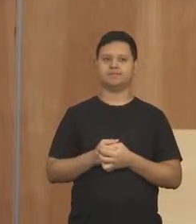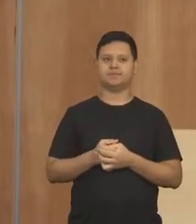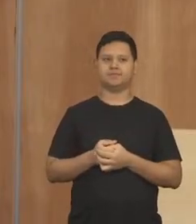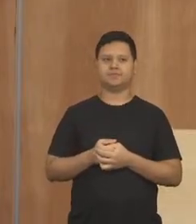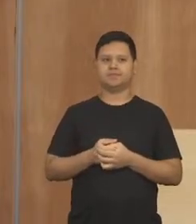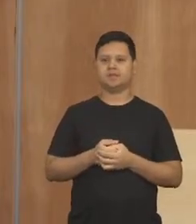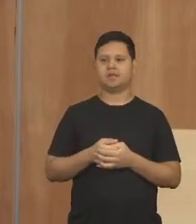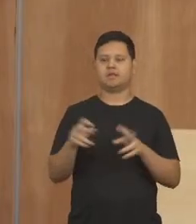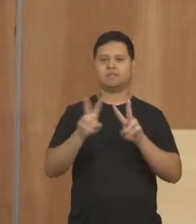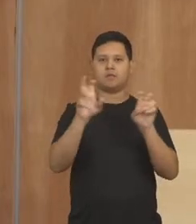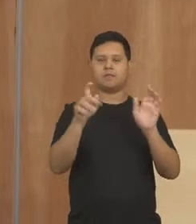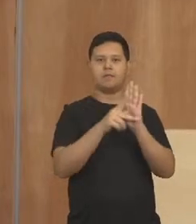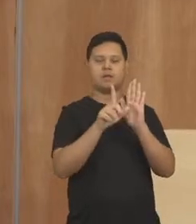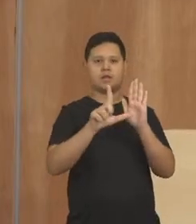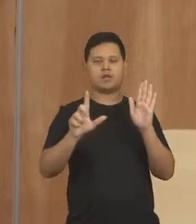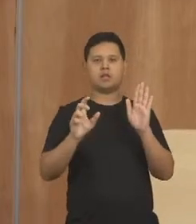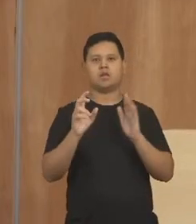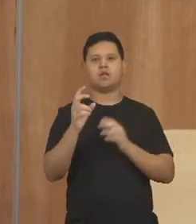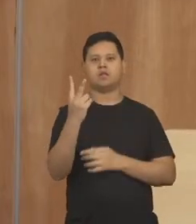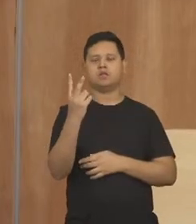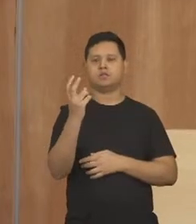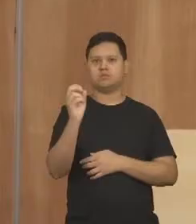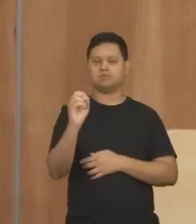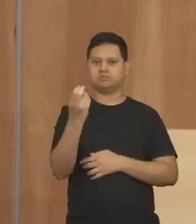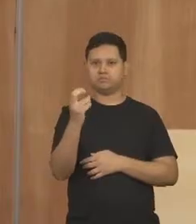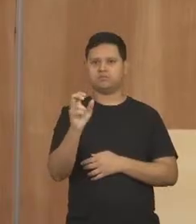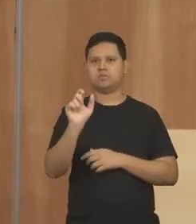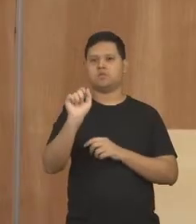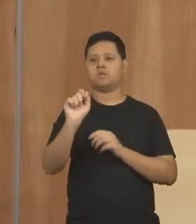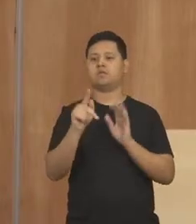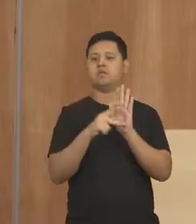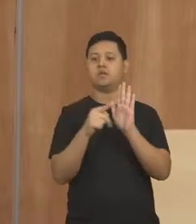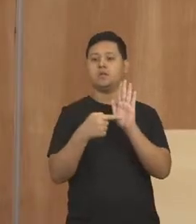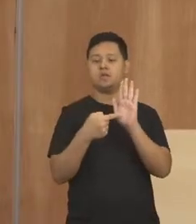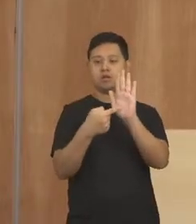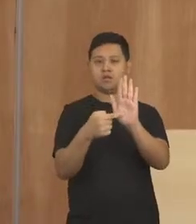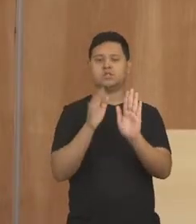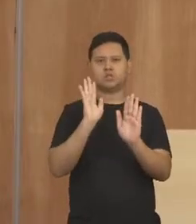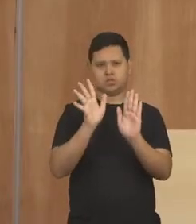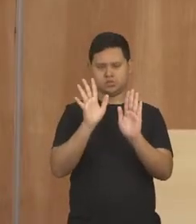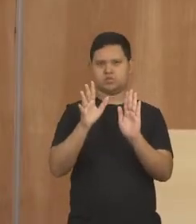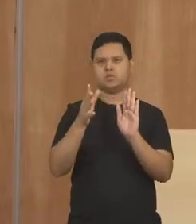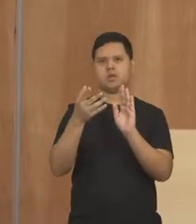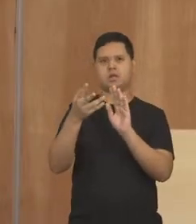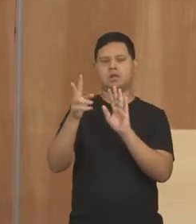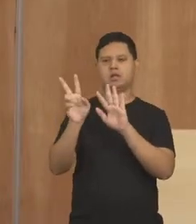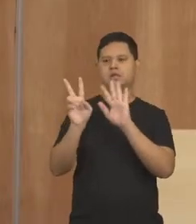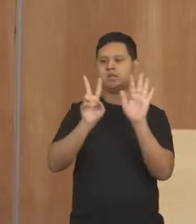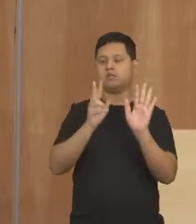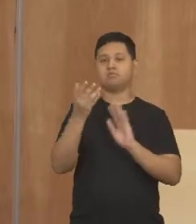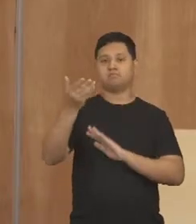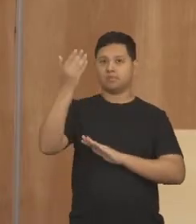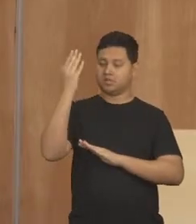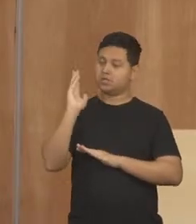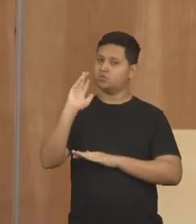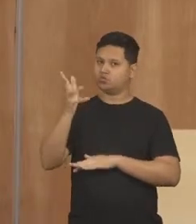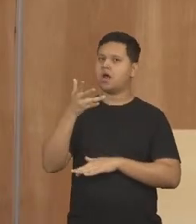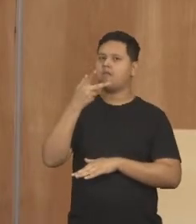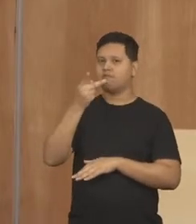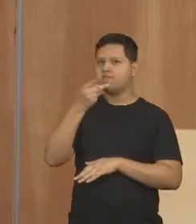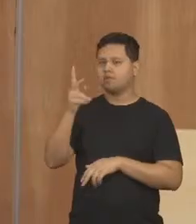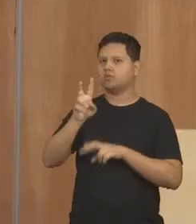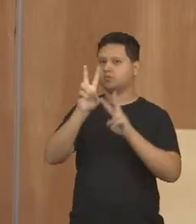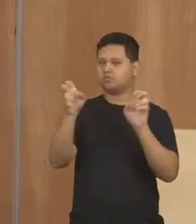Falando sobre o PLE 14/2025, é um projeto de lei que já estava na pauta na semana passada, um projeto